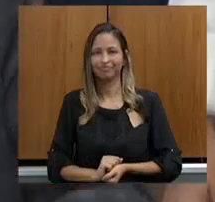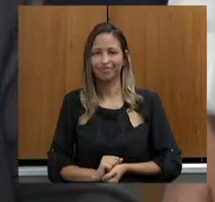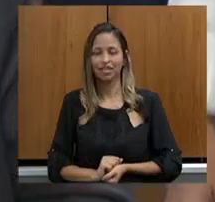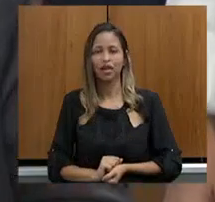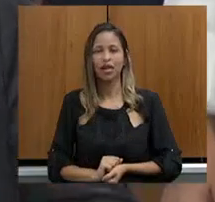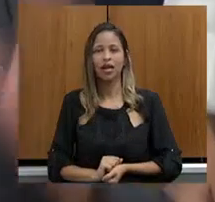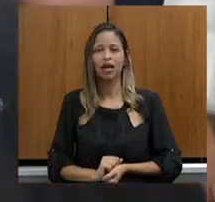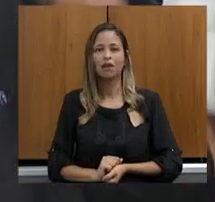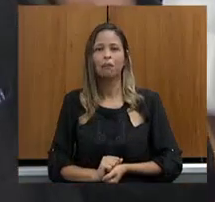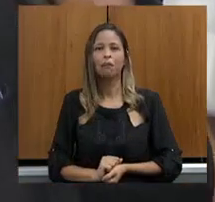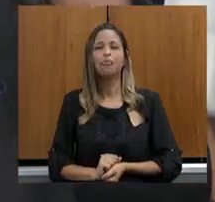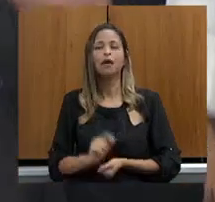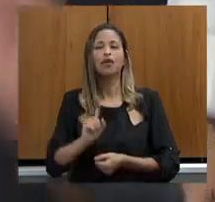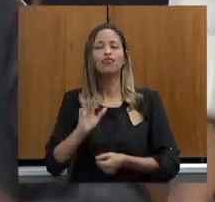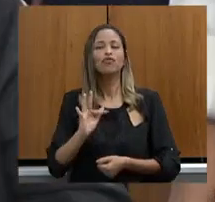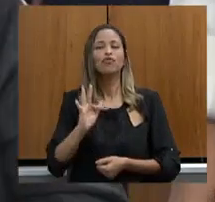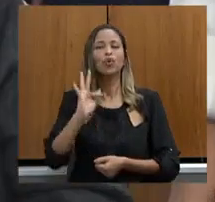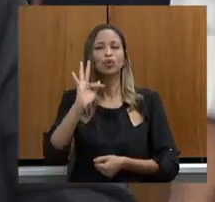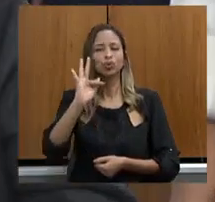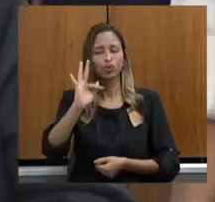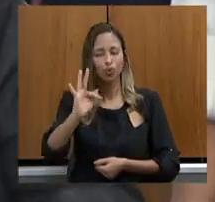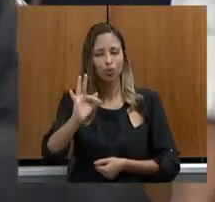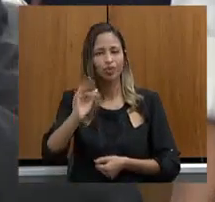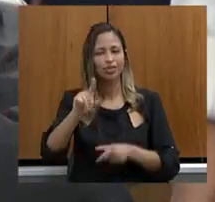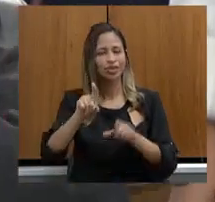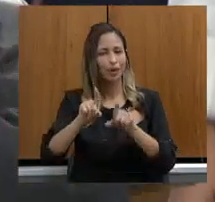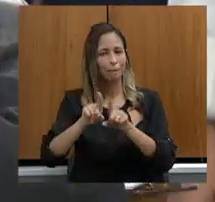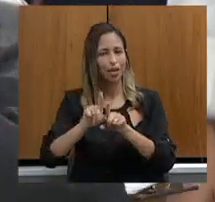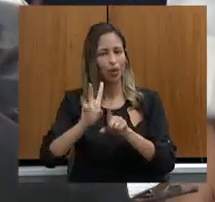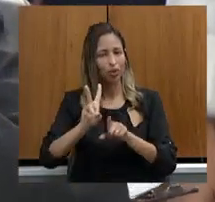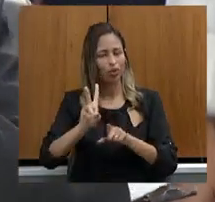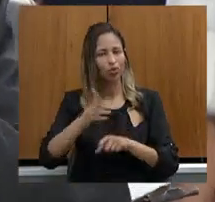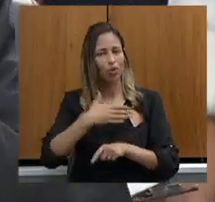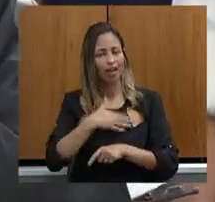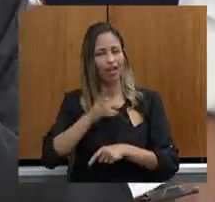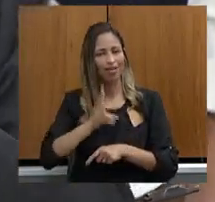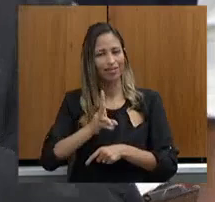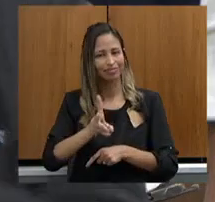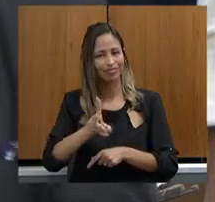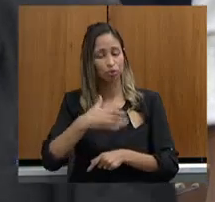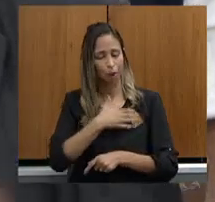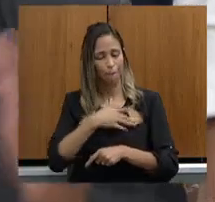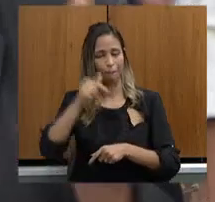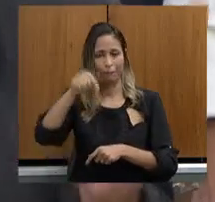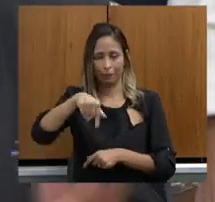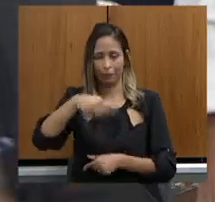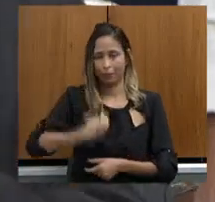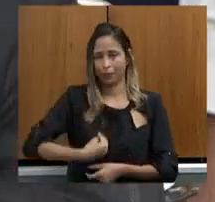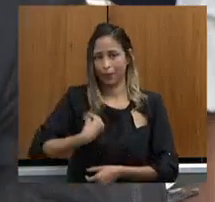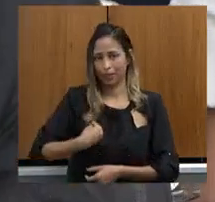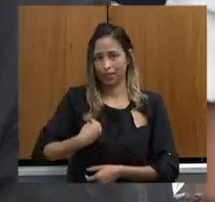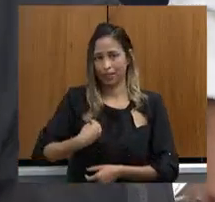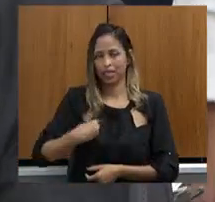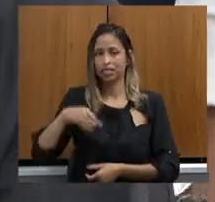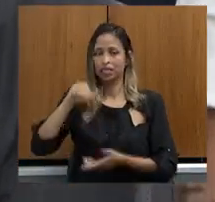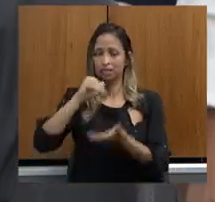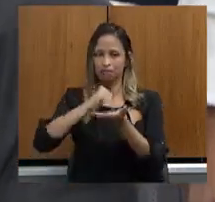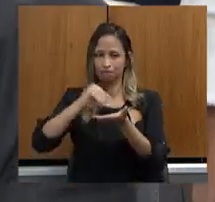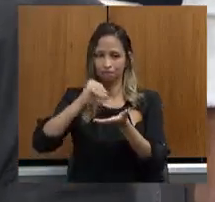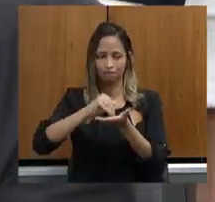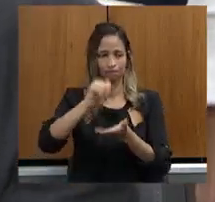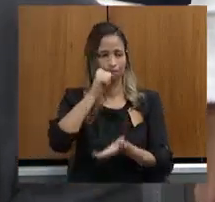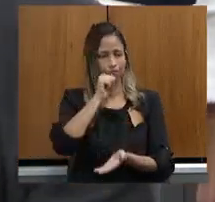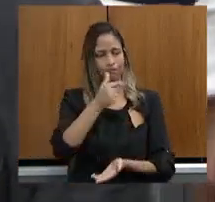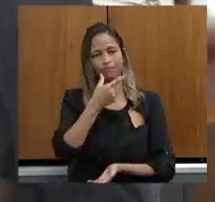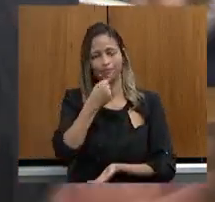diferente substituto mas né pessoal seremos eternos saudosos da sua presença Senhor de secretários